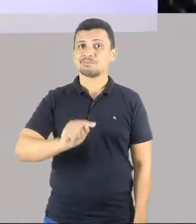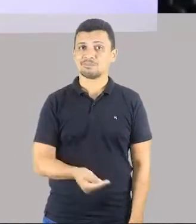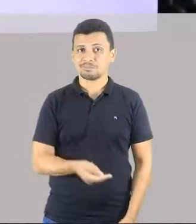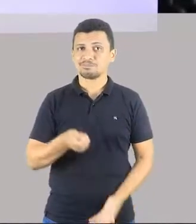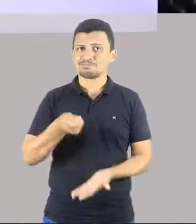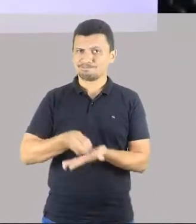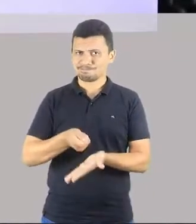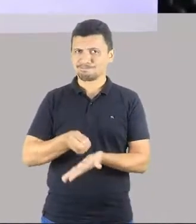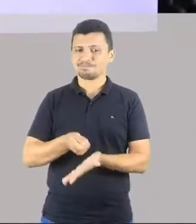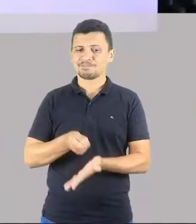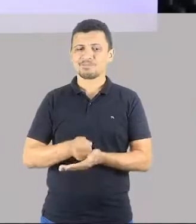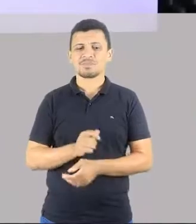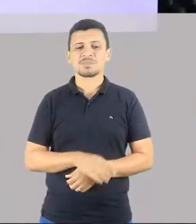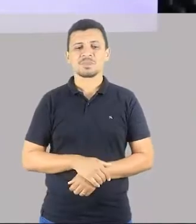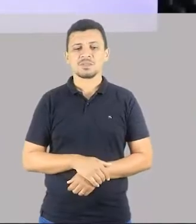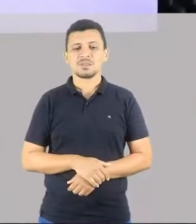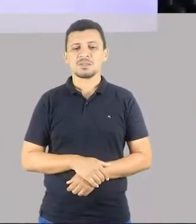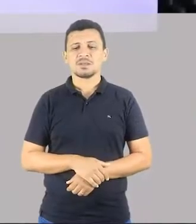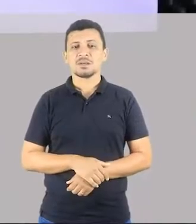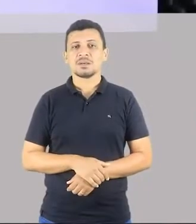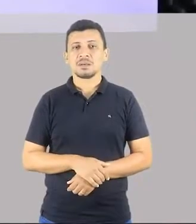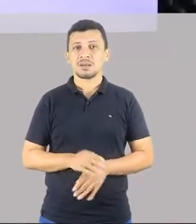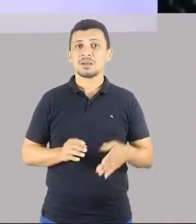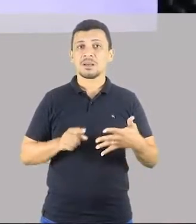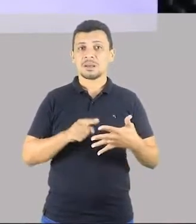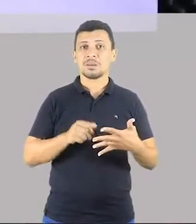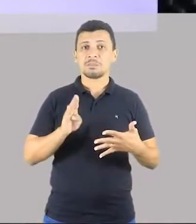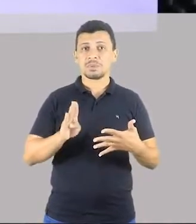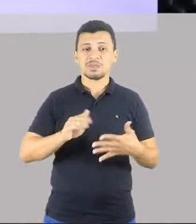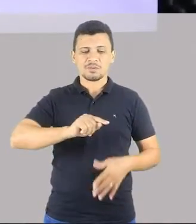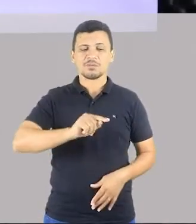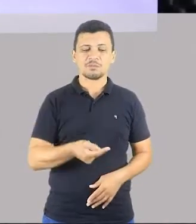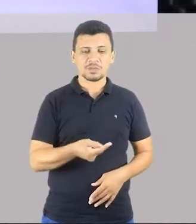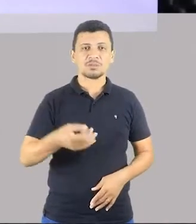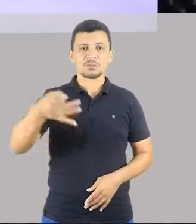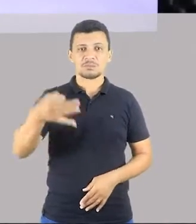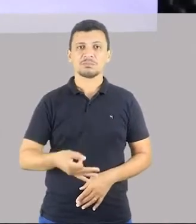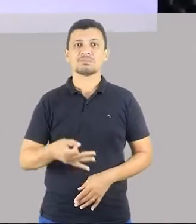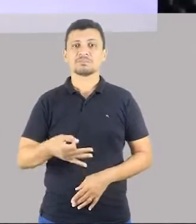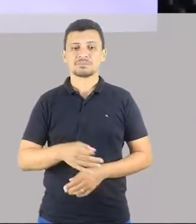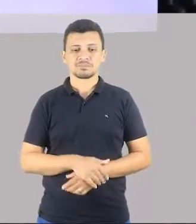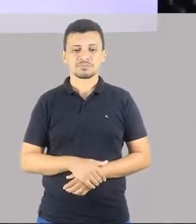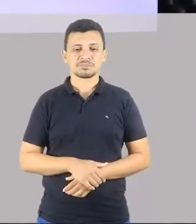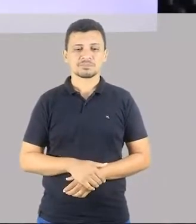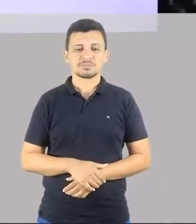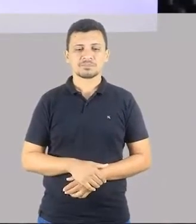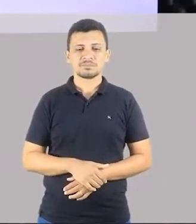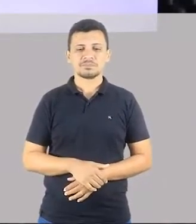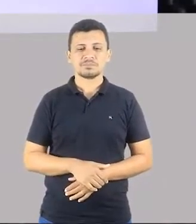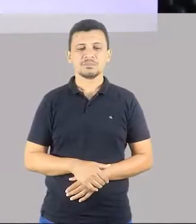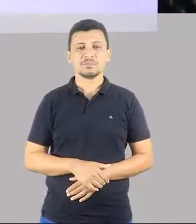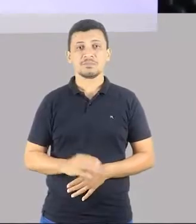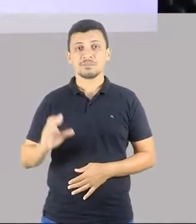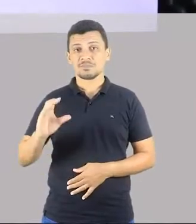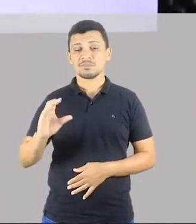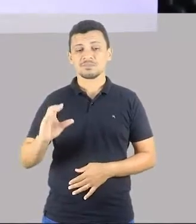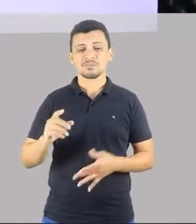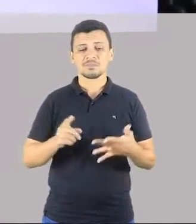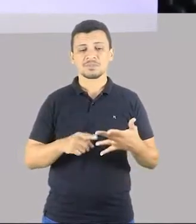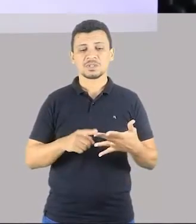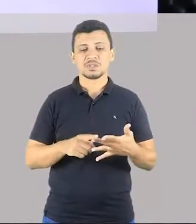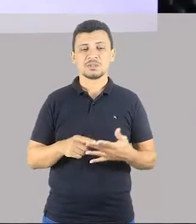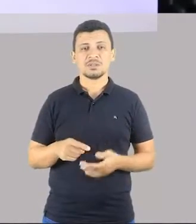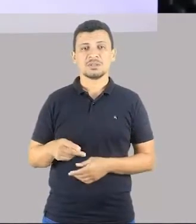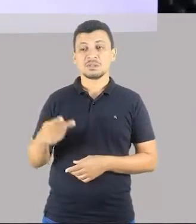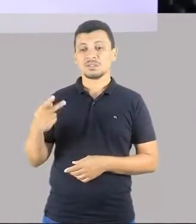aí é obrigatória. Então, essa pontuação da letra B está correta, certo? É essa que ele quer. Vamos para a letra C. Na letra